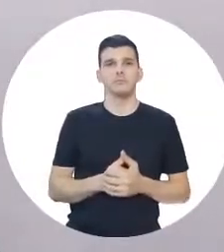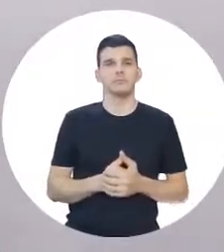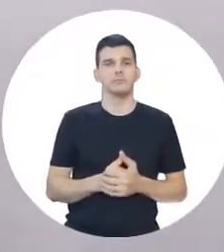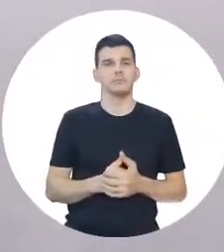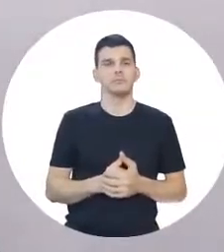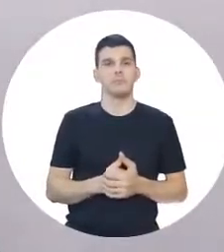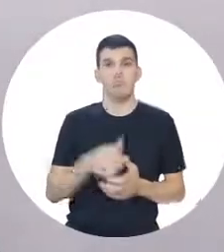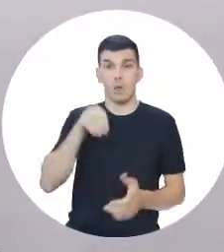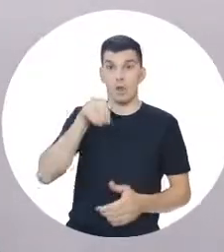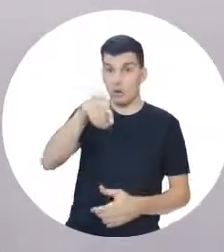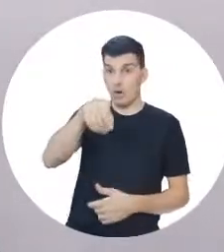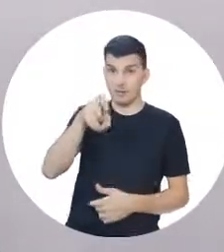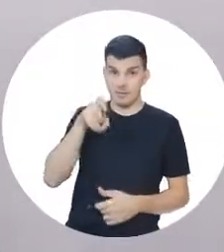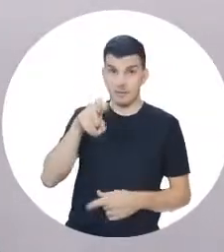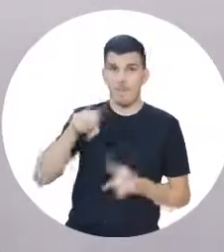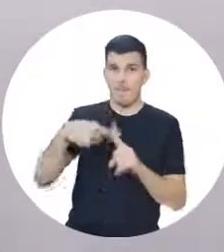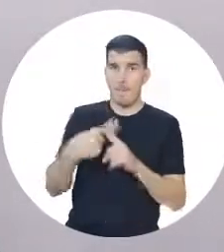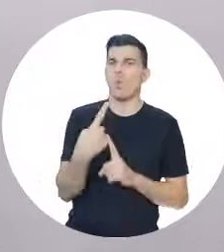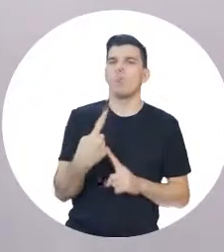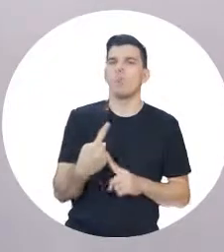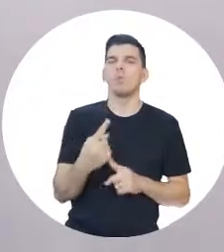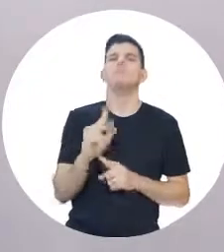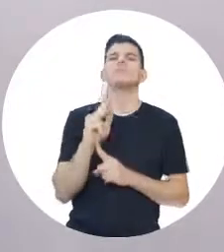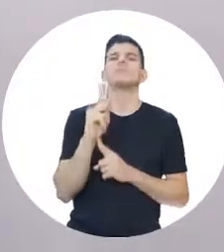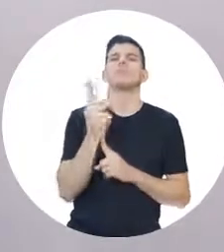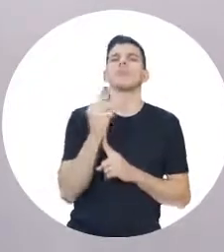7A. NOX mais 1.